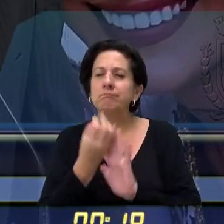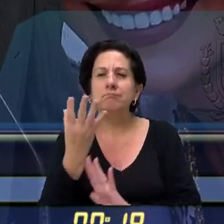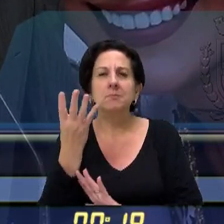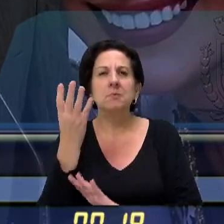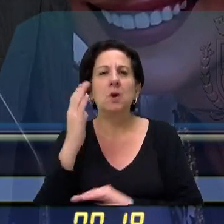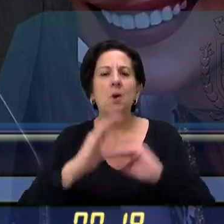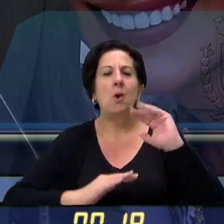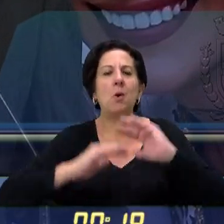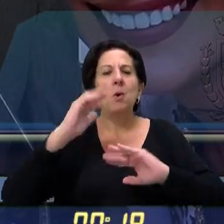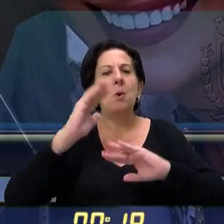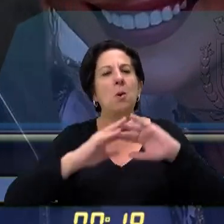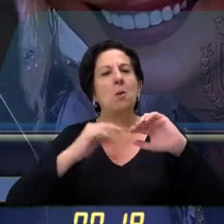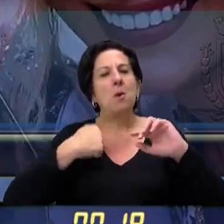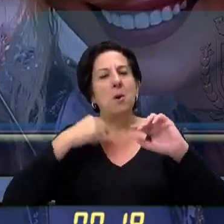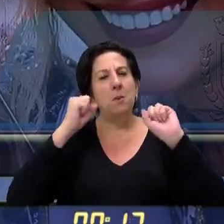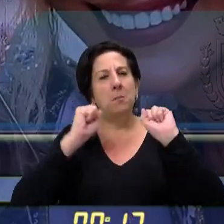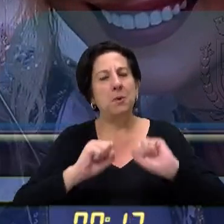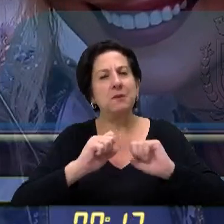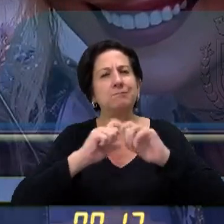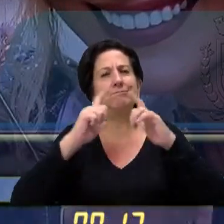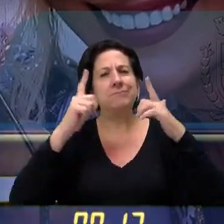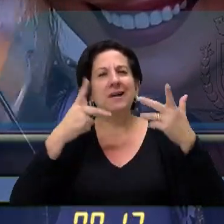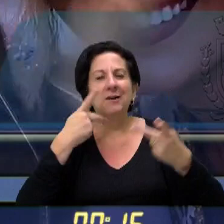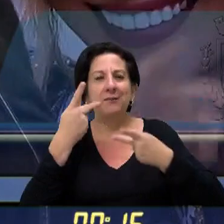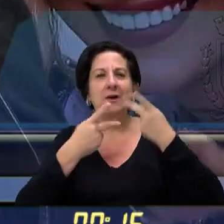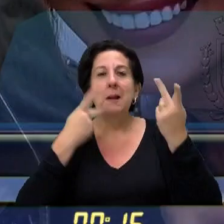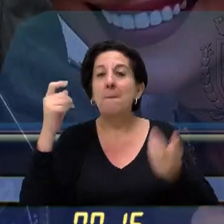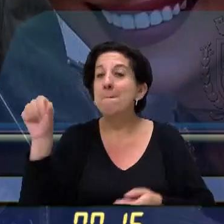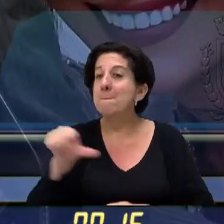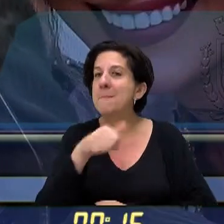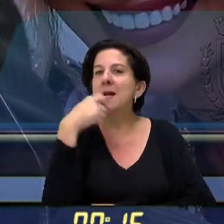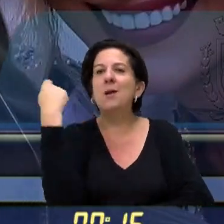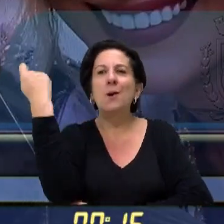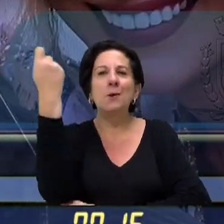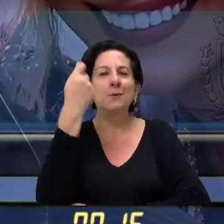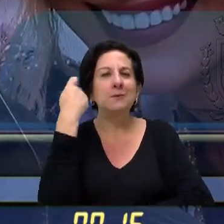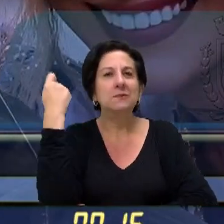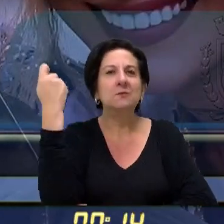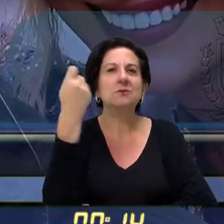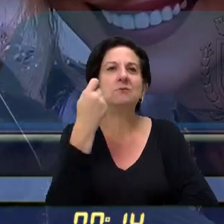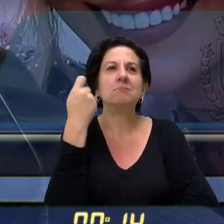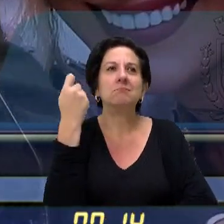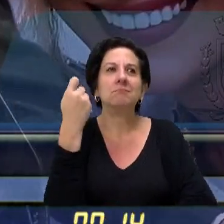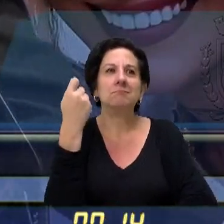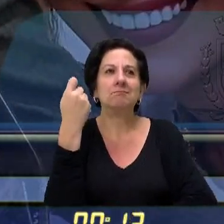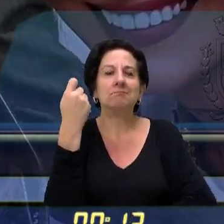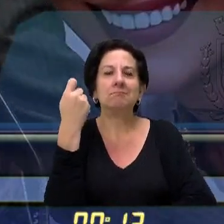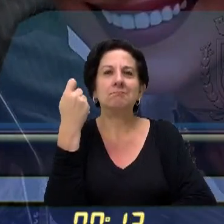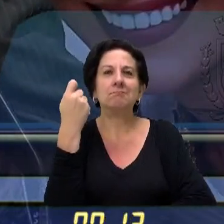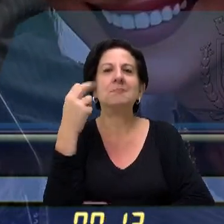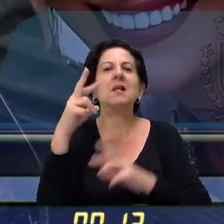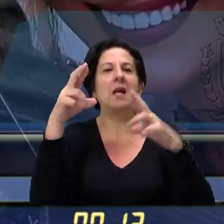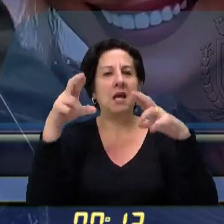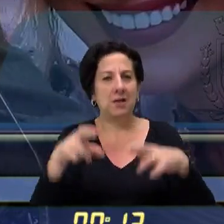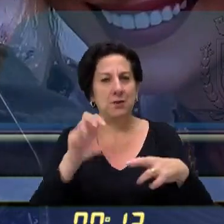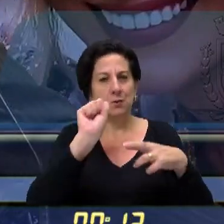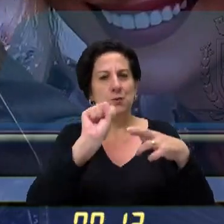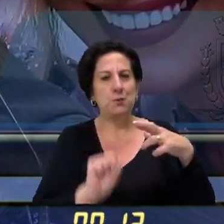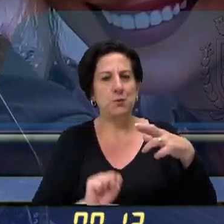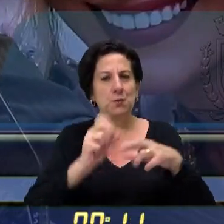uma obra que eu poderia exagerar e dizer que é a melhor do Rio Grande do Sul, se não na região sul do